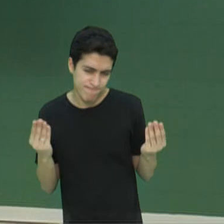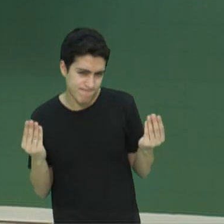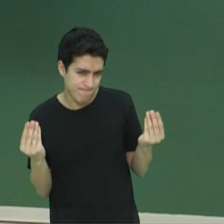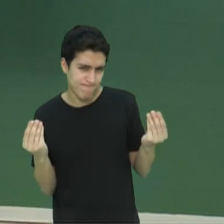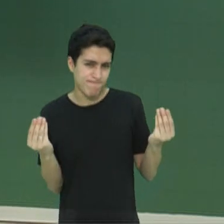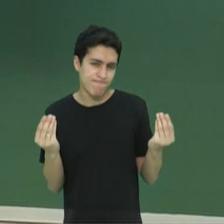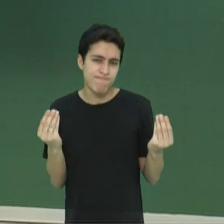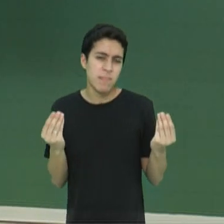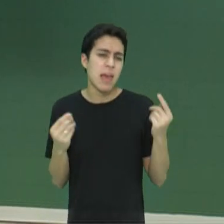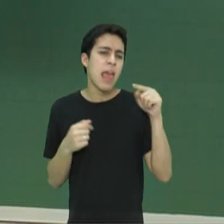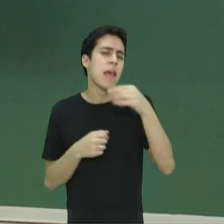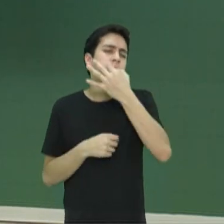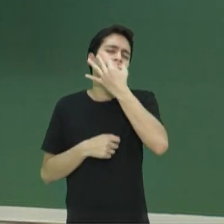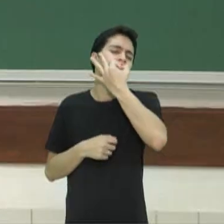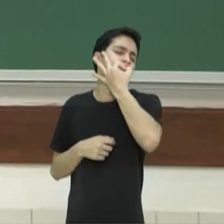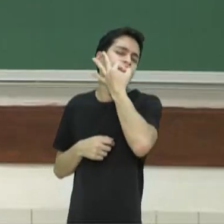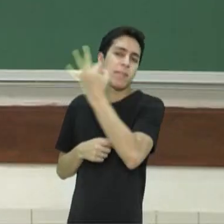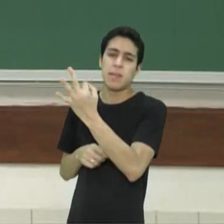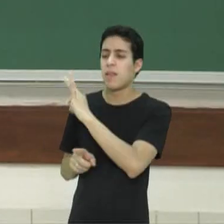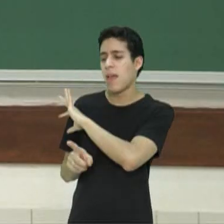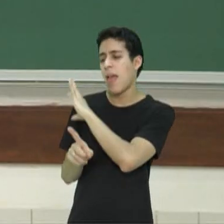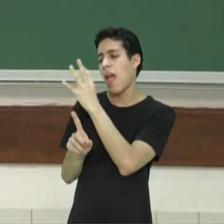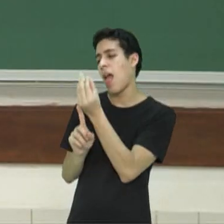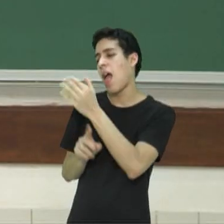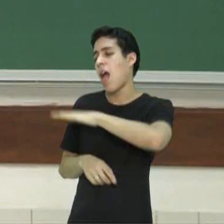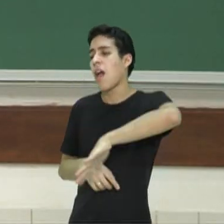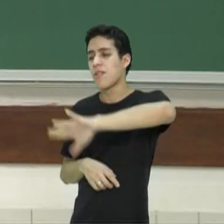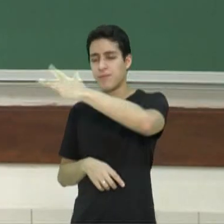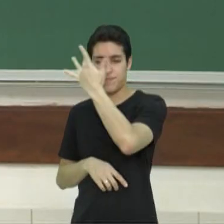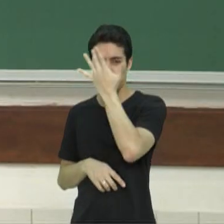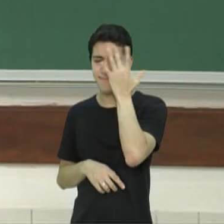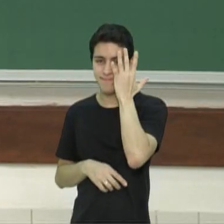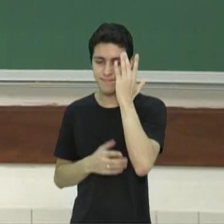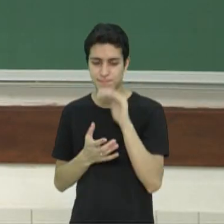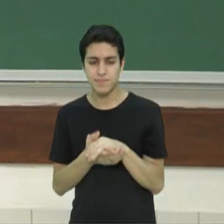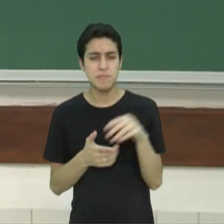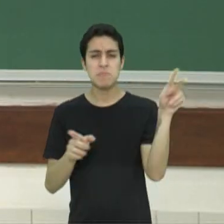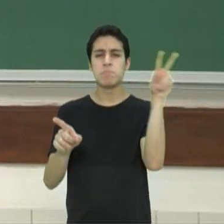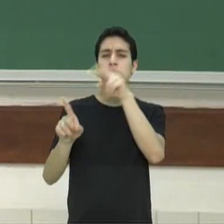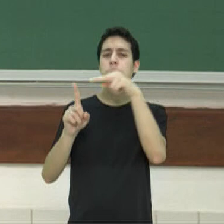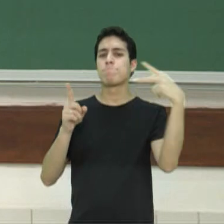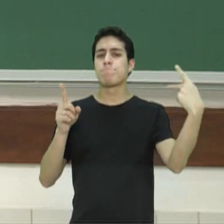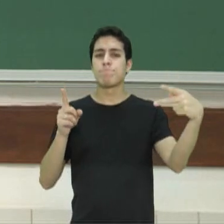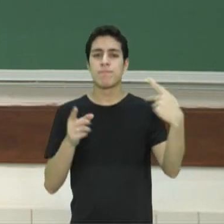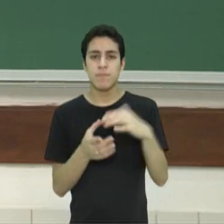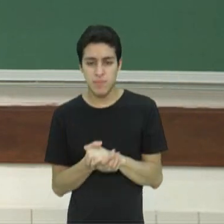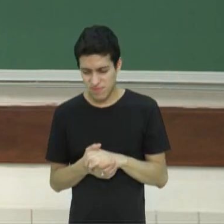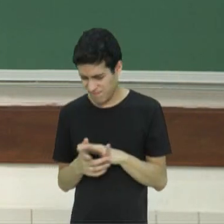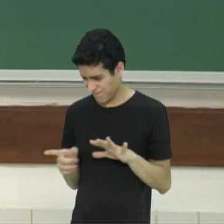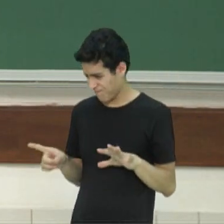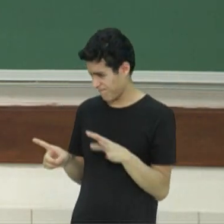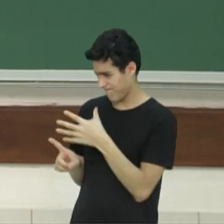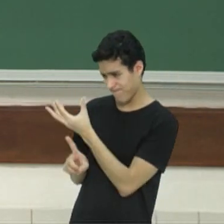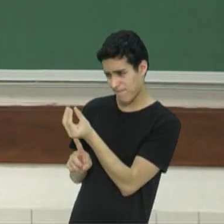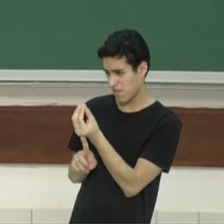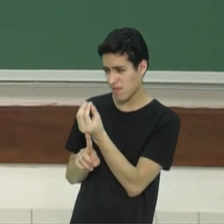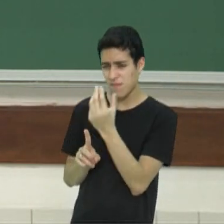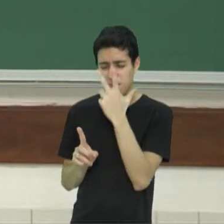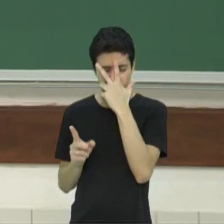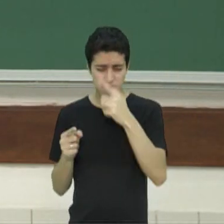da crítica de Platão aos artistas? Como Platão vê a arte, ele vê a arte muito